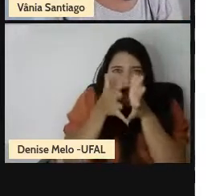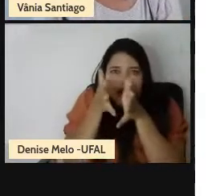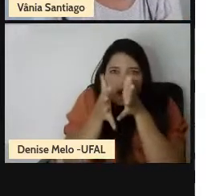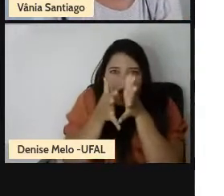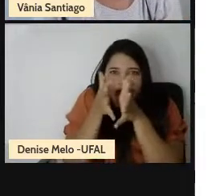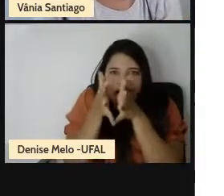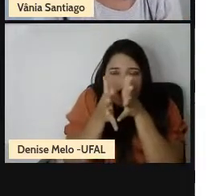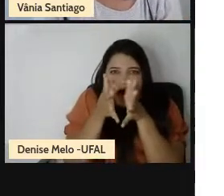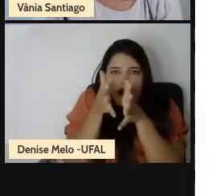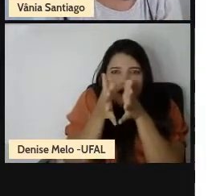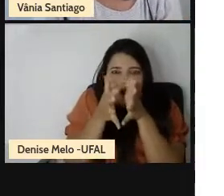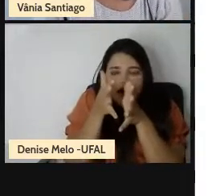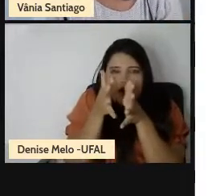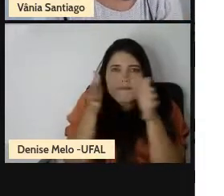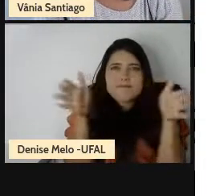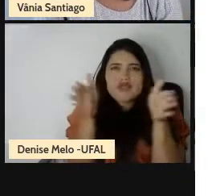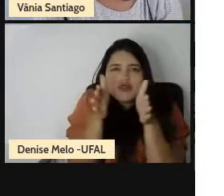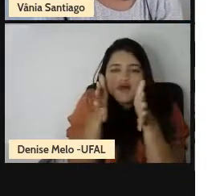mesmo que